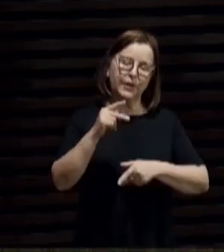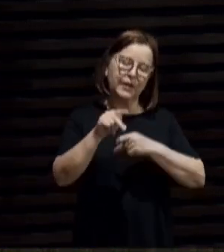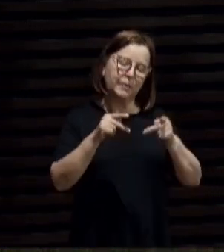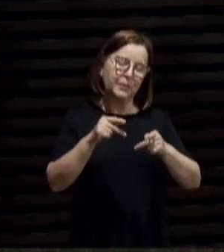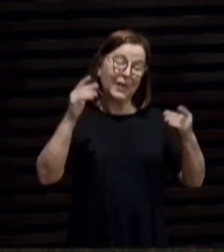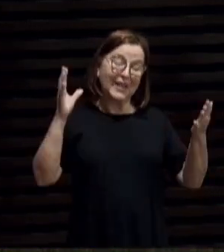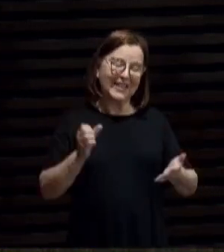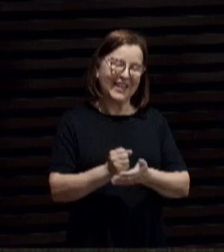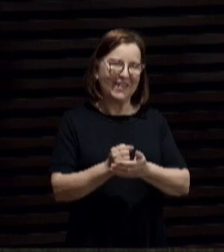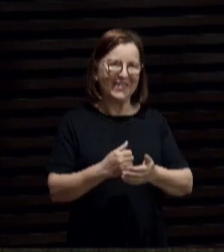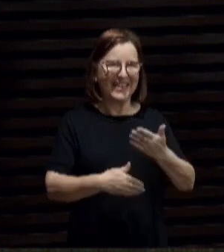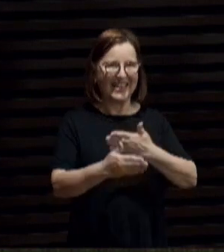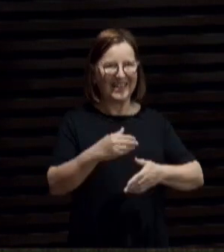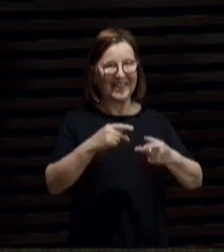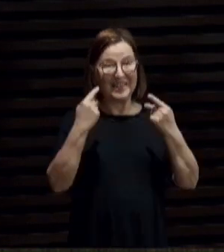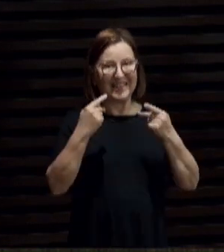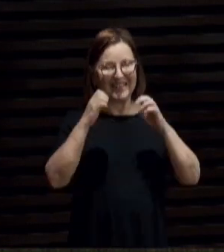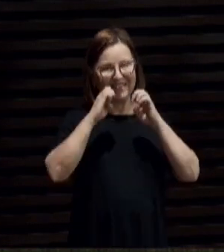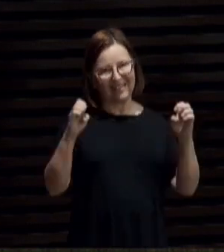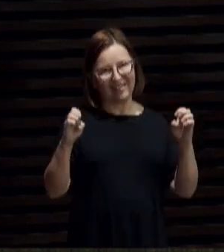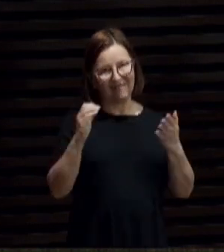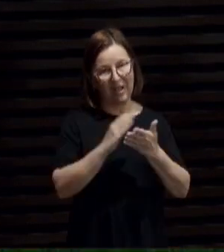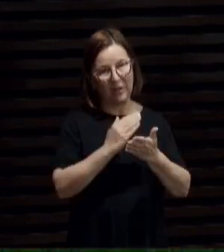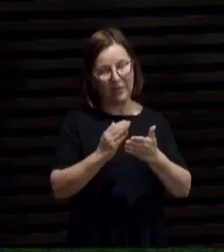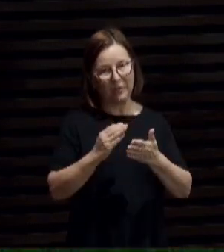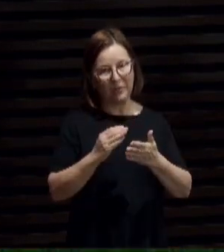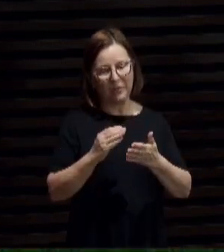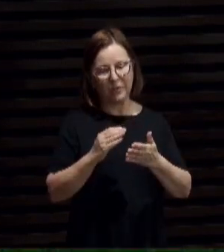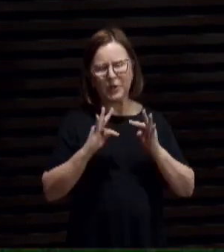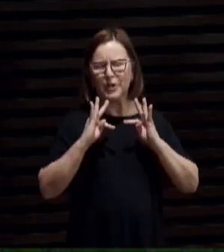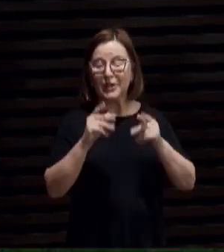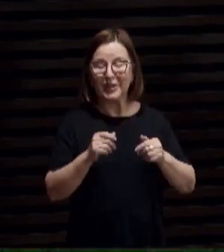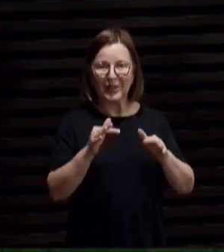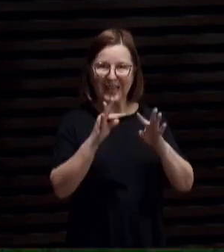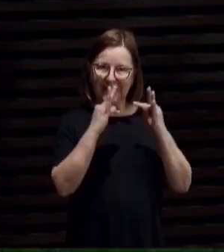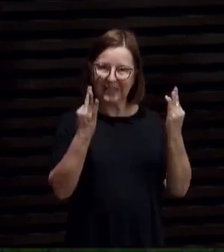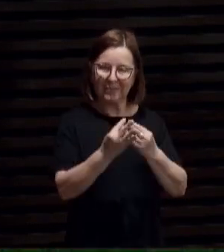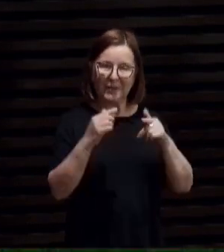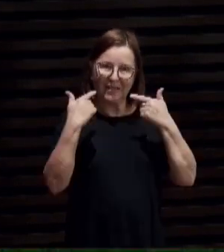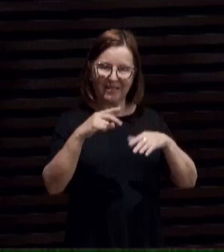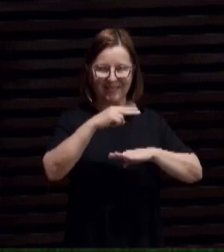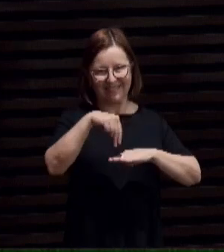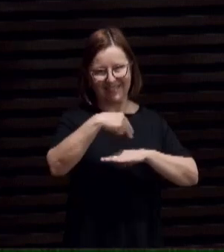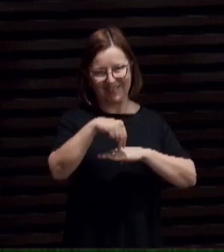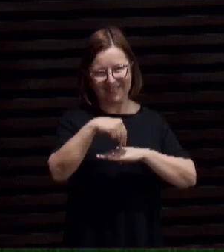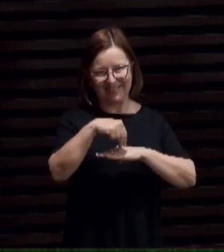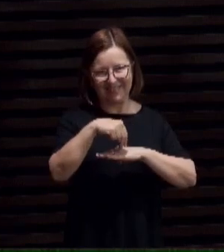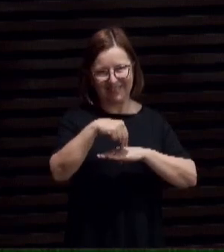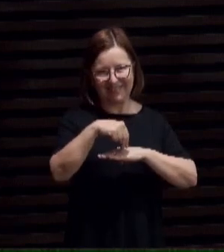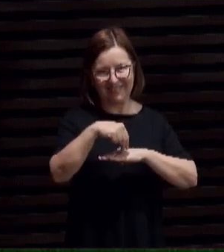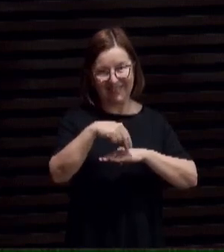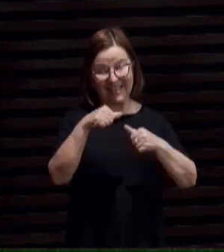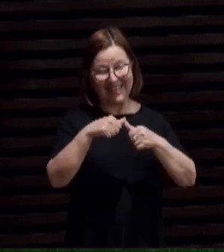pregação do Evangelho. Alguns de todas as tribos, línguas e nações. E